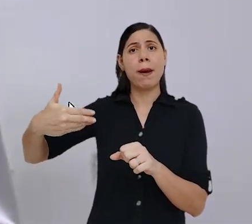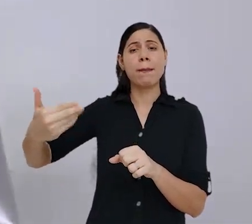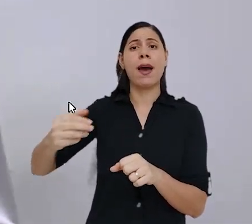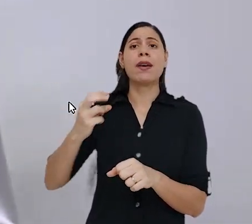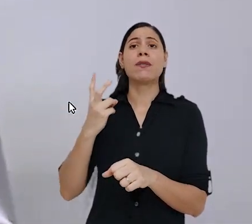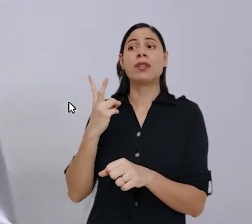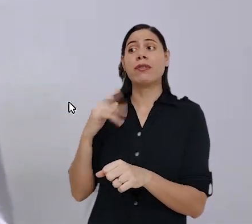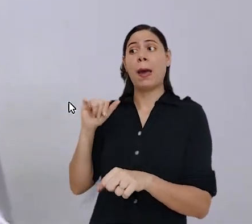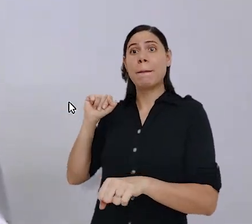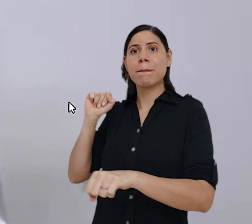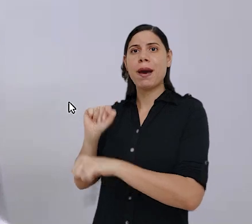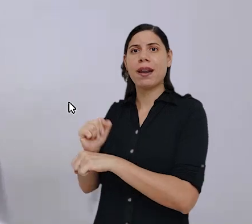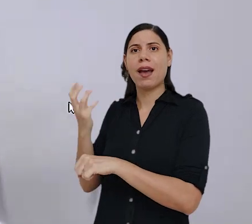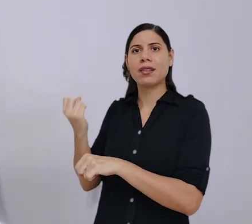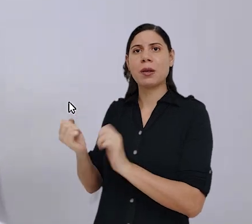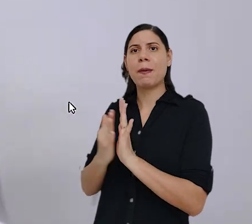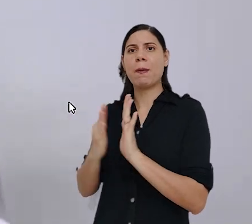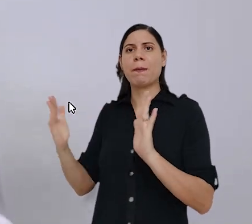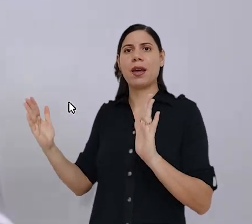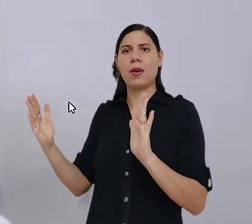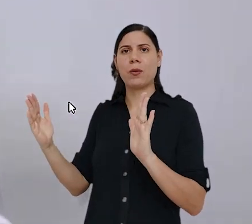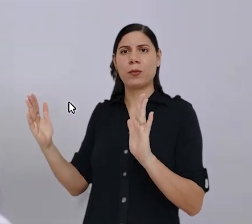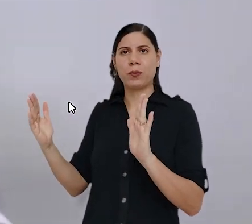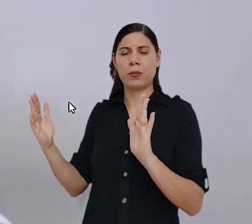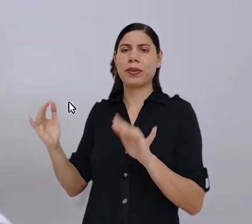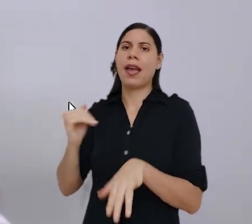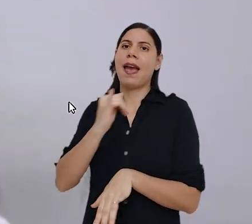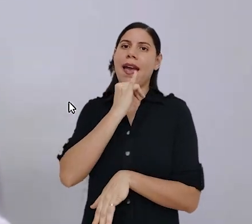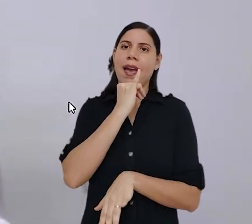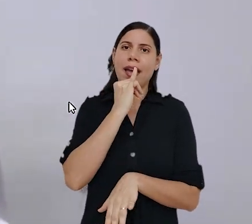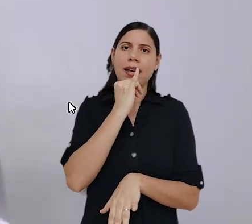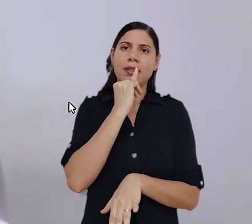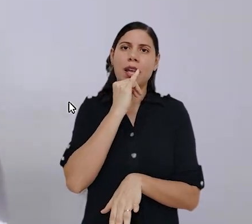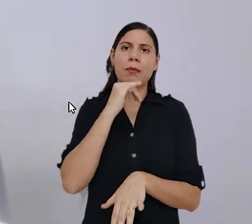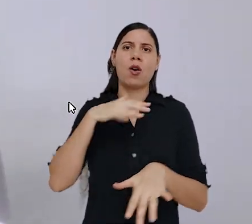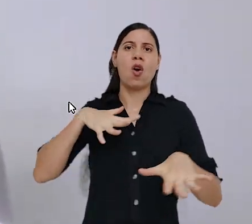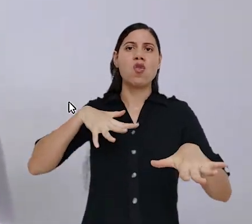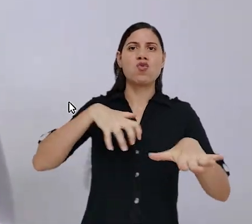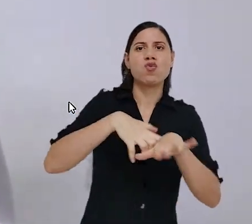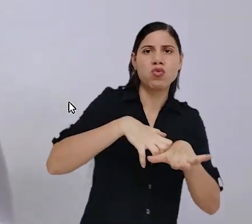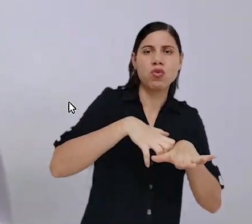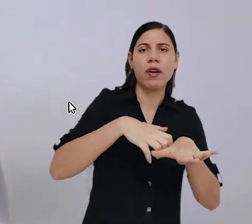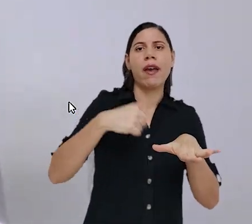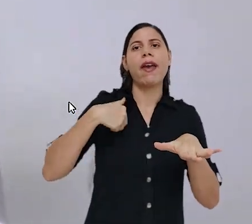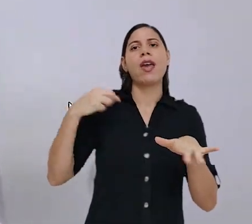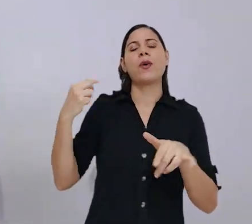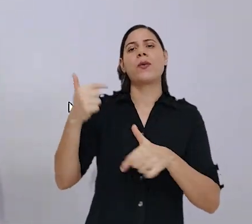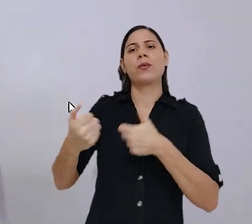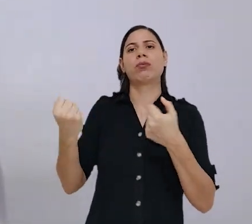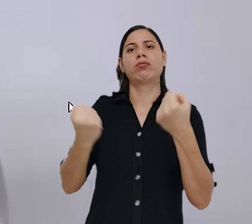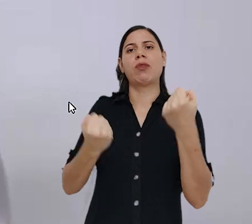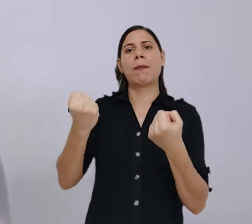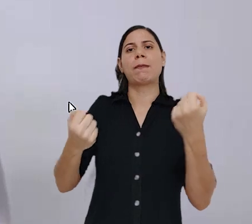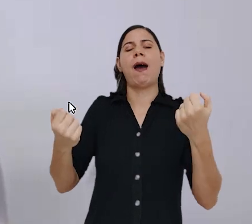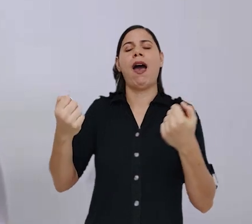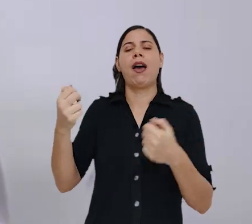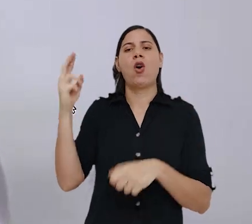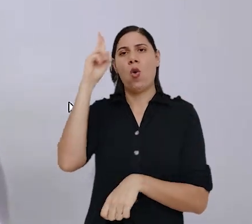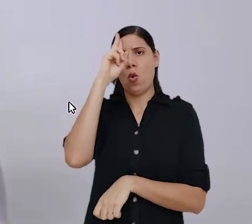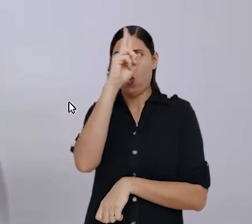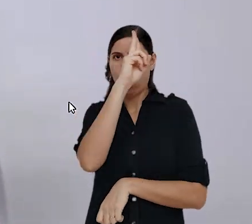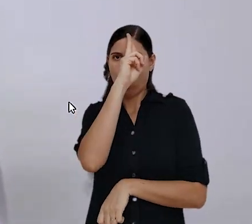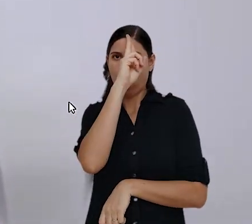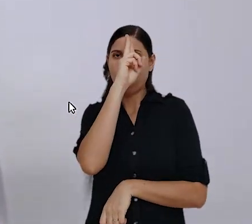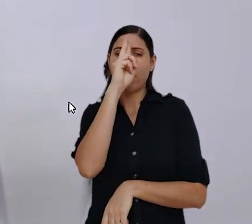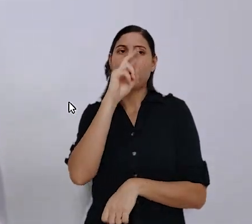vai parar de receber durante aquele período. Vamos supor, bateu no meu carro, eu trabalho com Uber, então o tempo que meu carro estiver consertando,